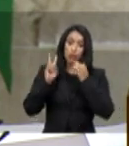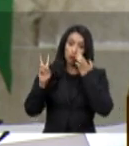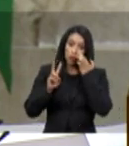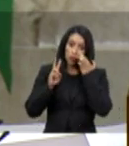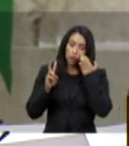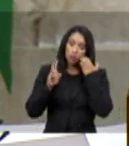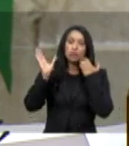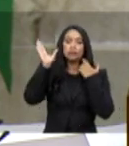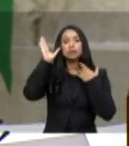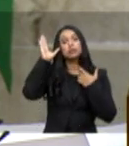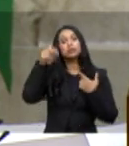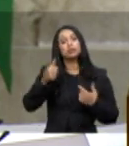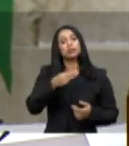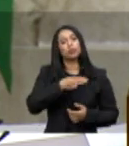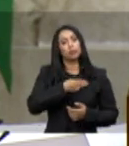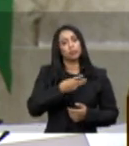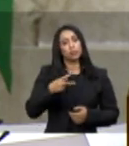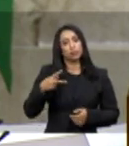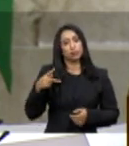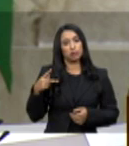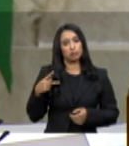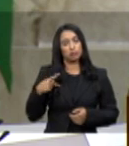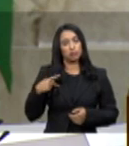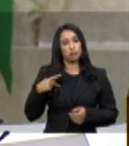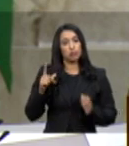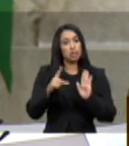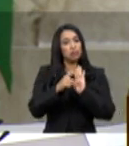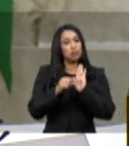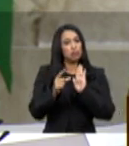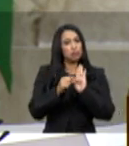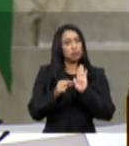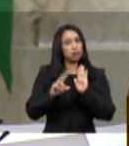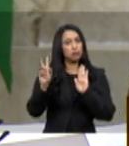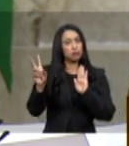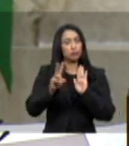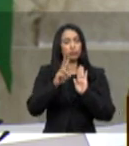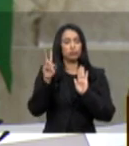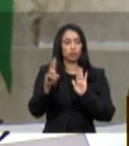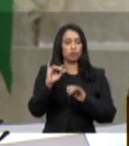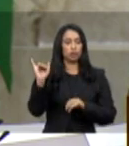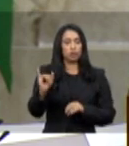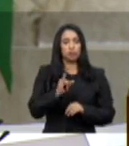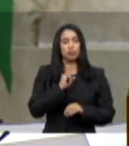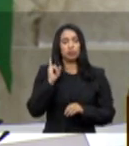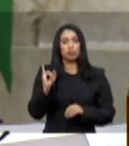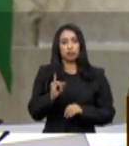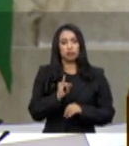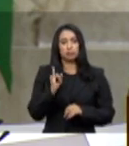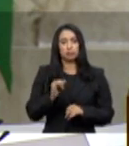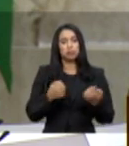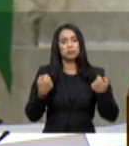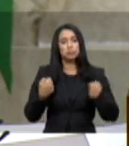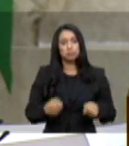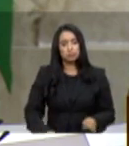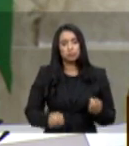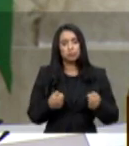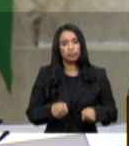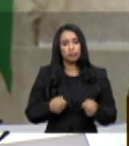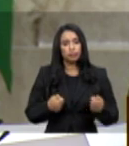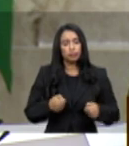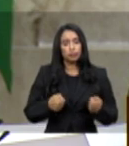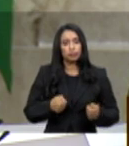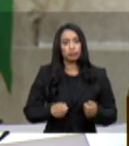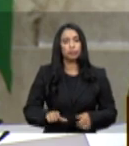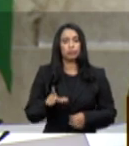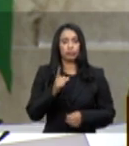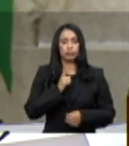decisões ministério público gostaria de destacar alguns valores importantes que precisam estar